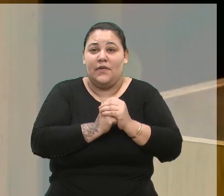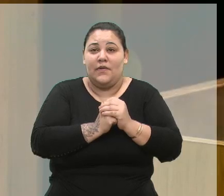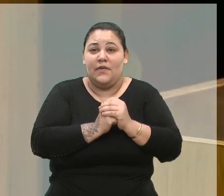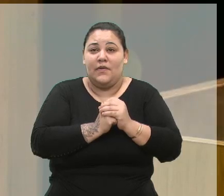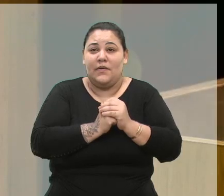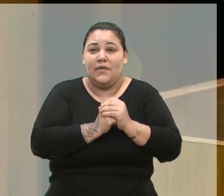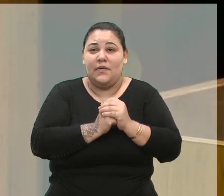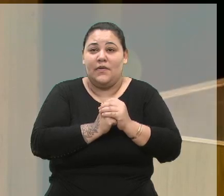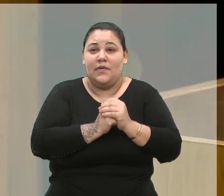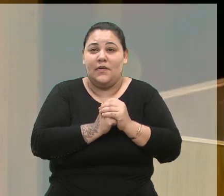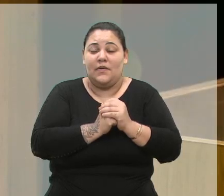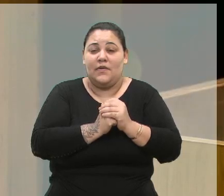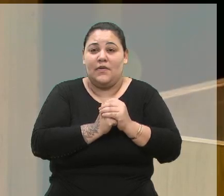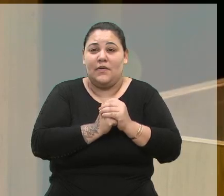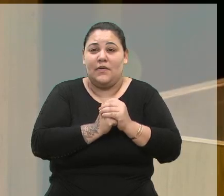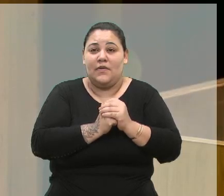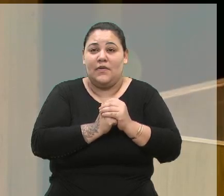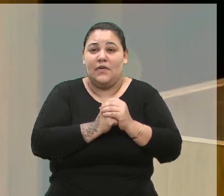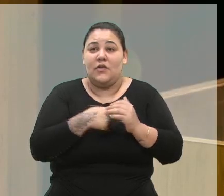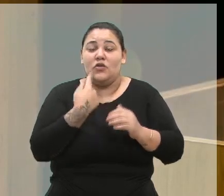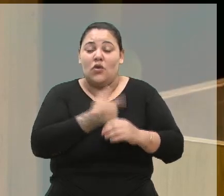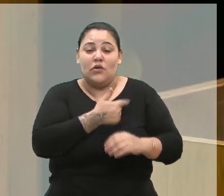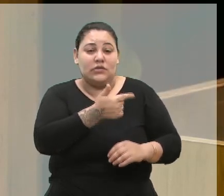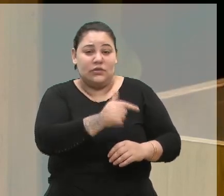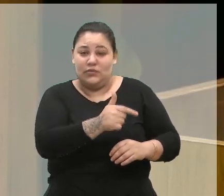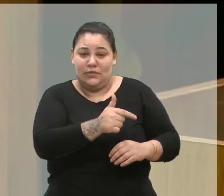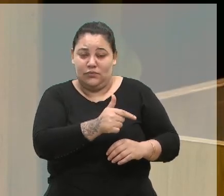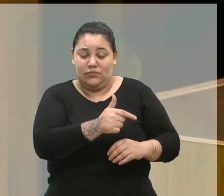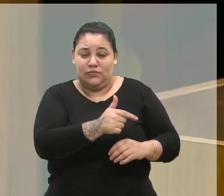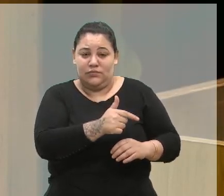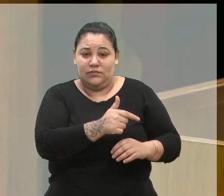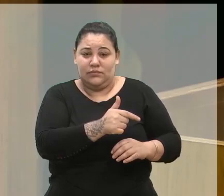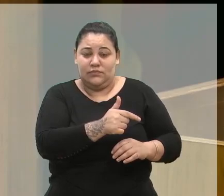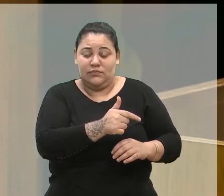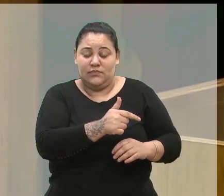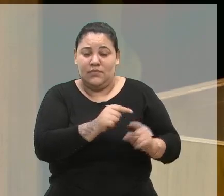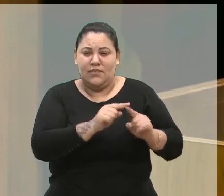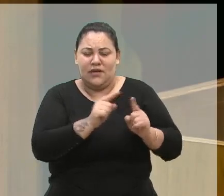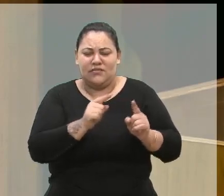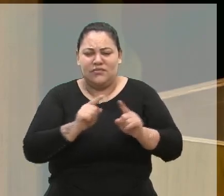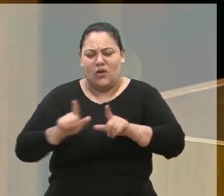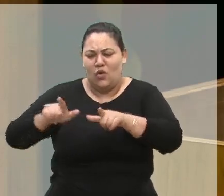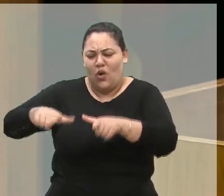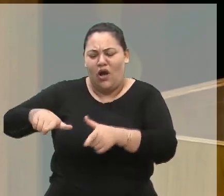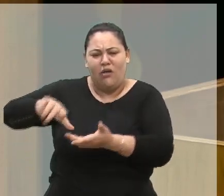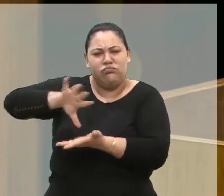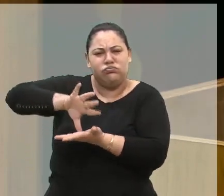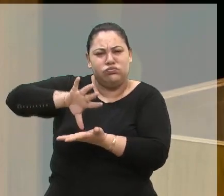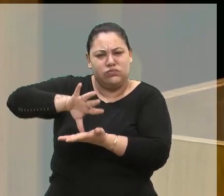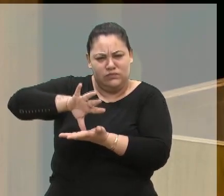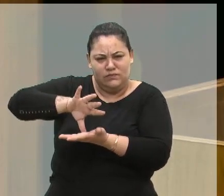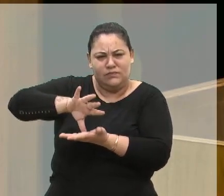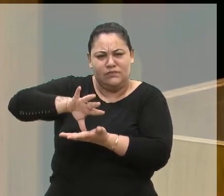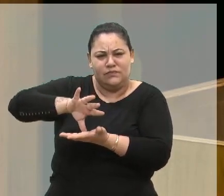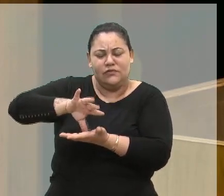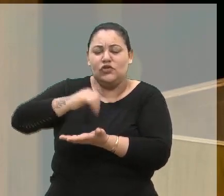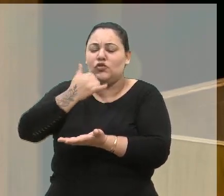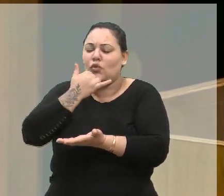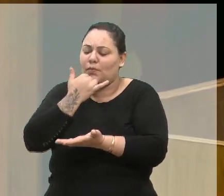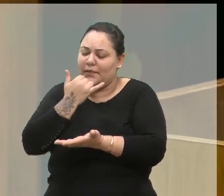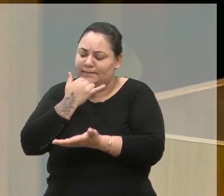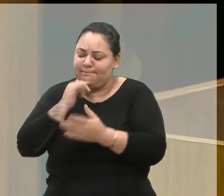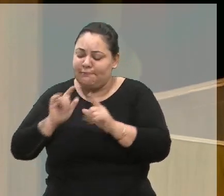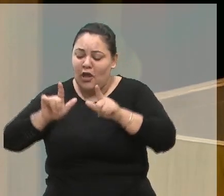as praças físicas de pedágios, a gente diminui o custo de 40%